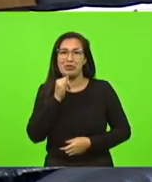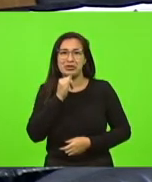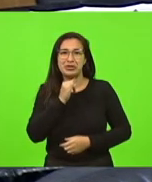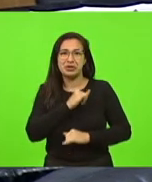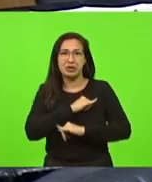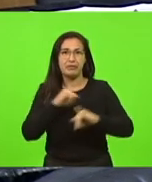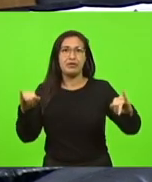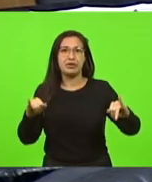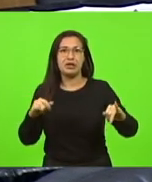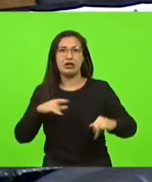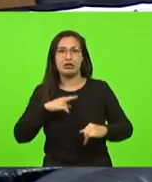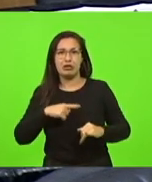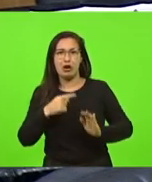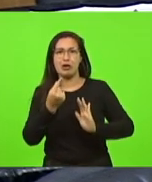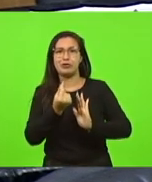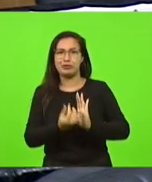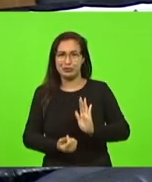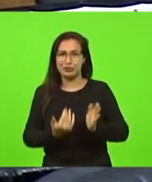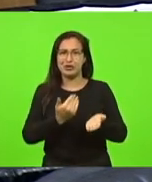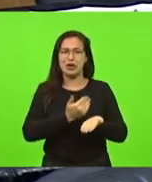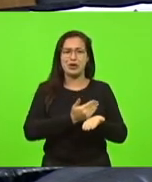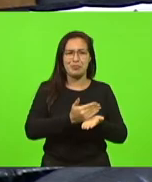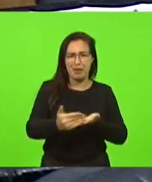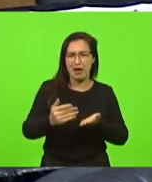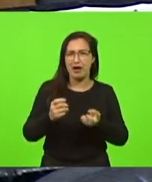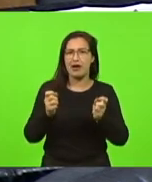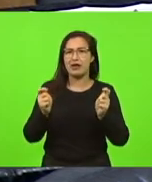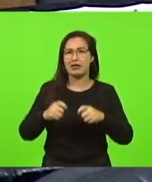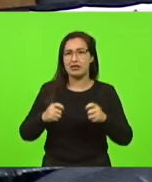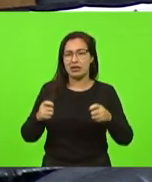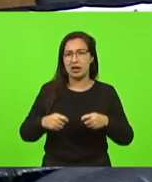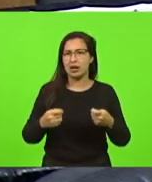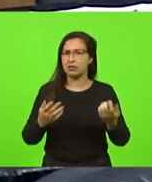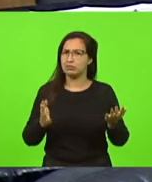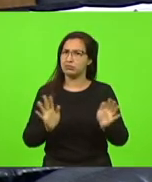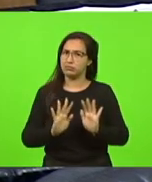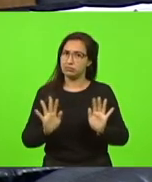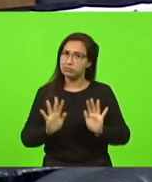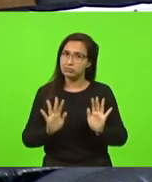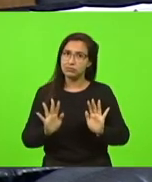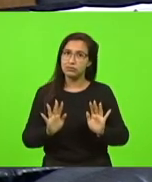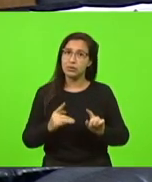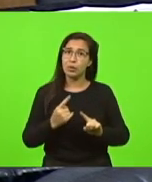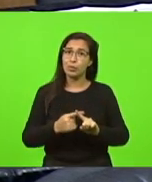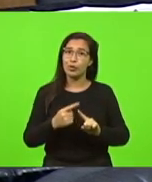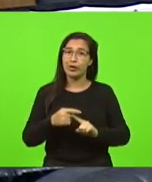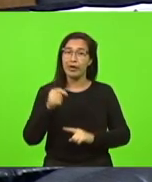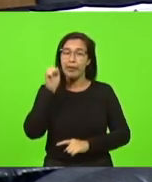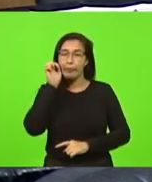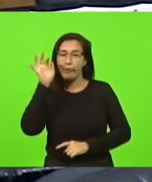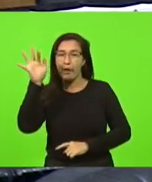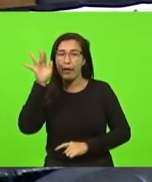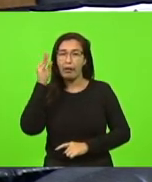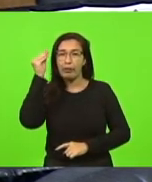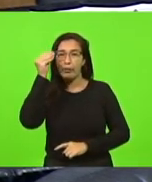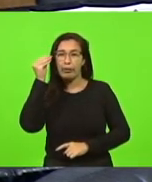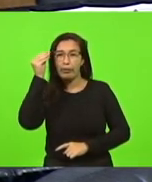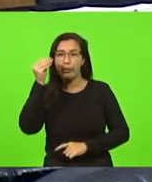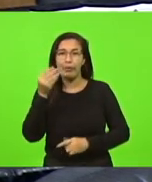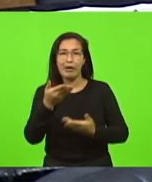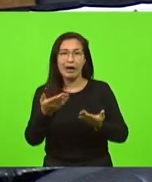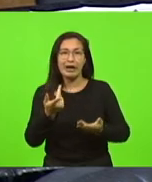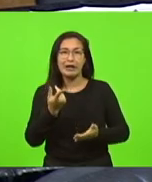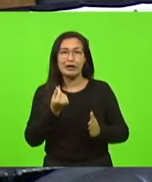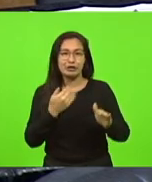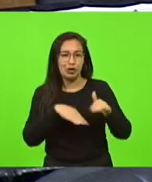não podemos aqui está vendendo um sonho de que o caixa está cheio,